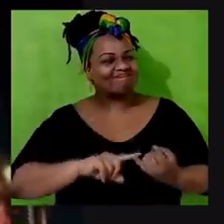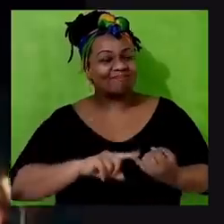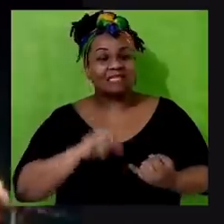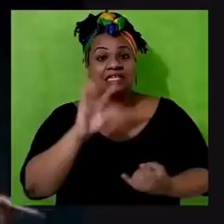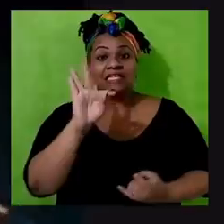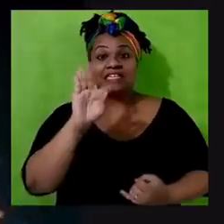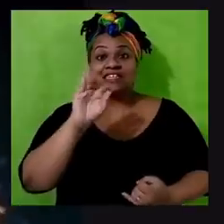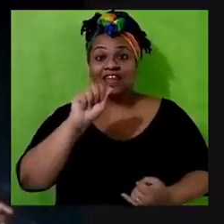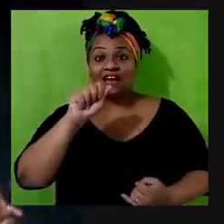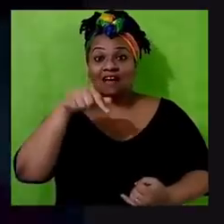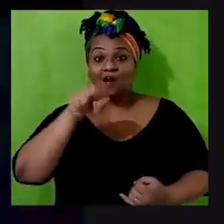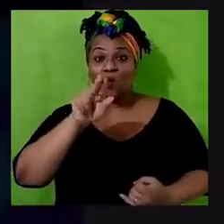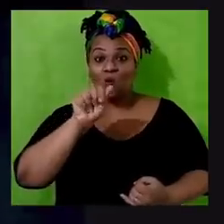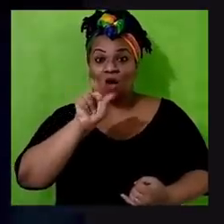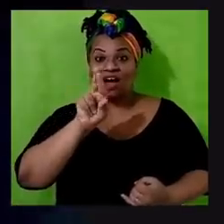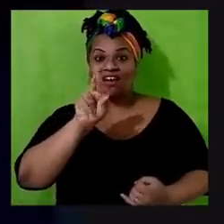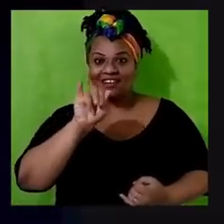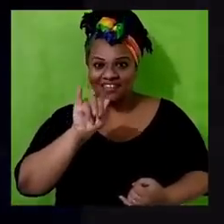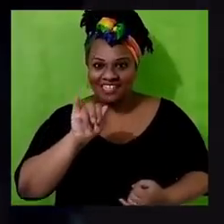Taquari.